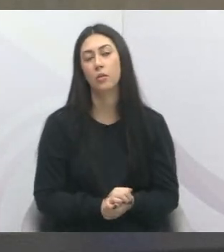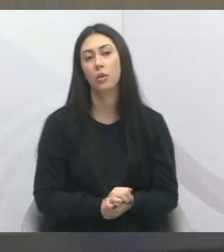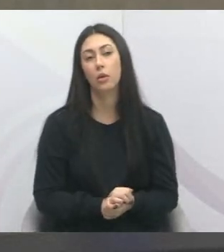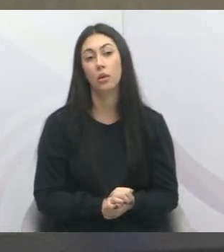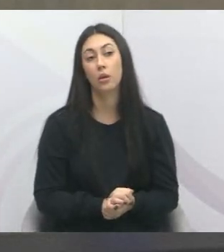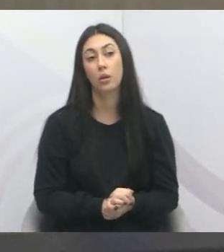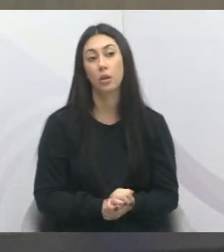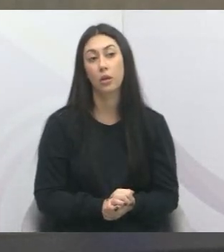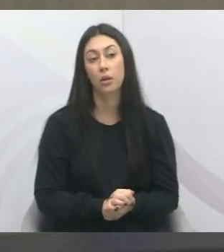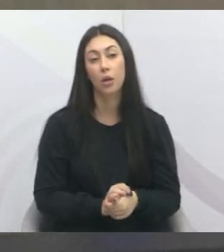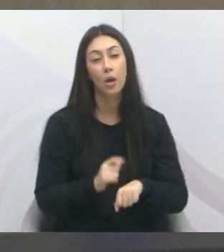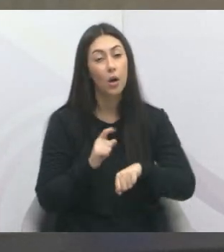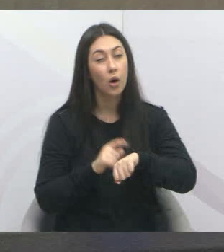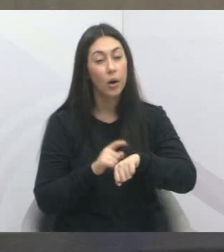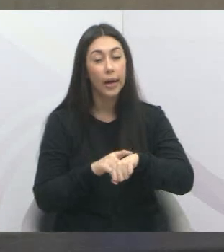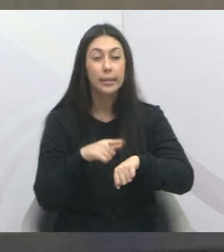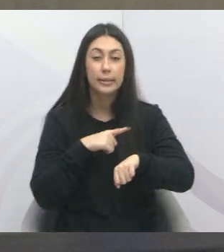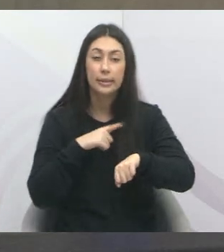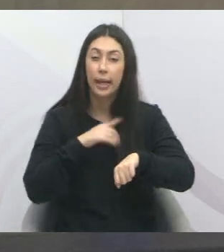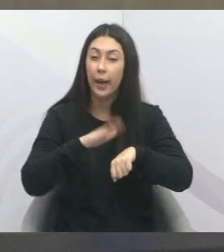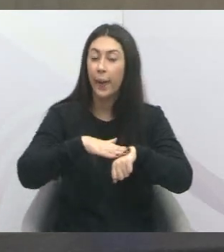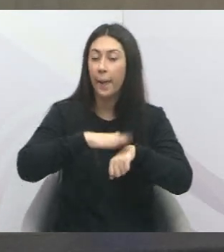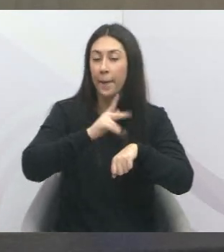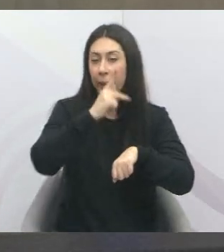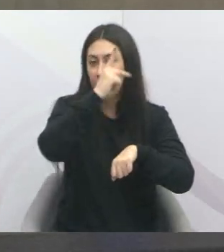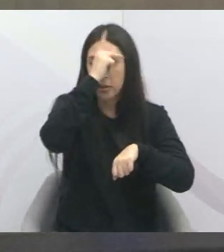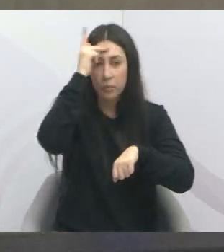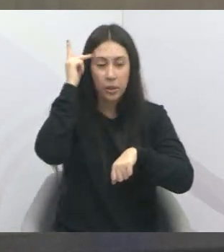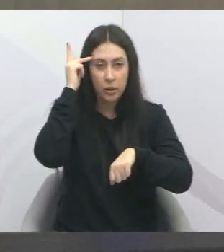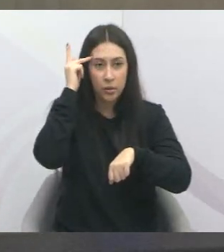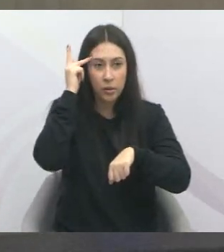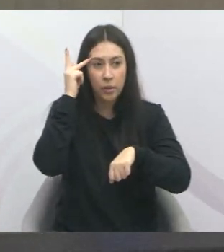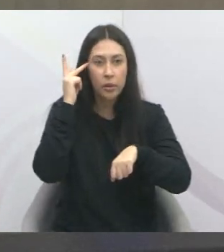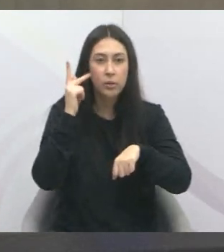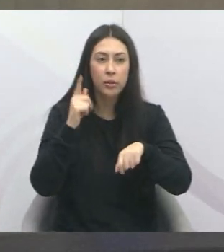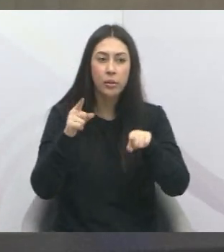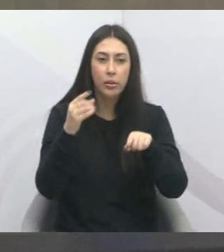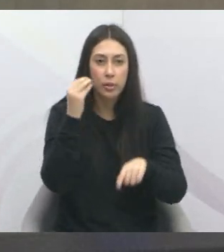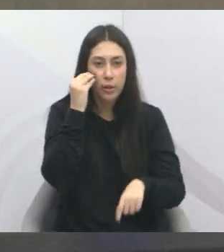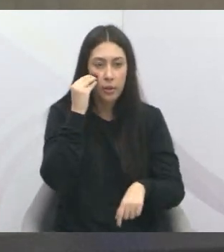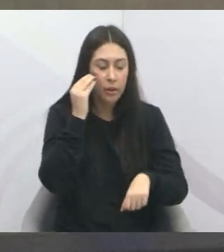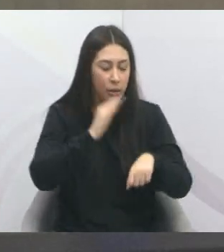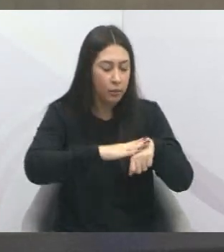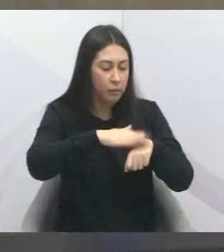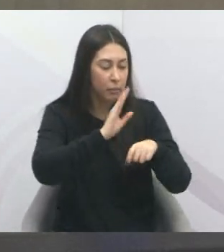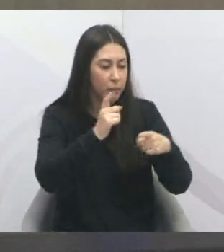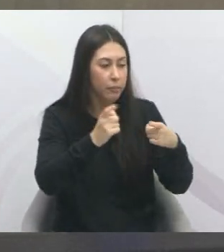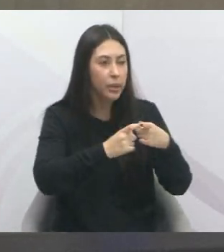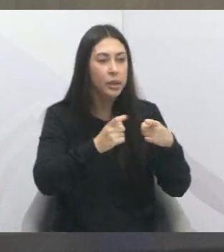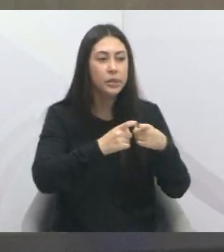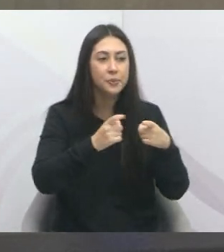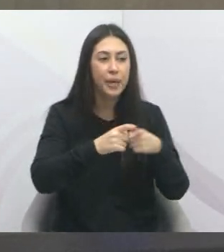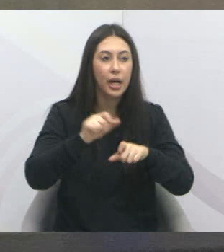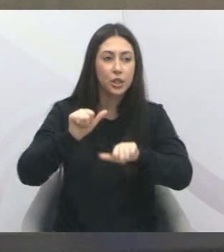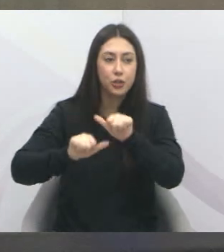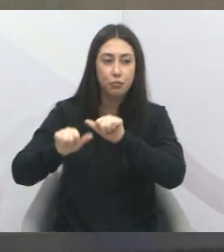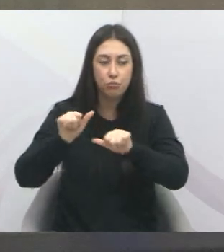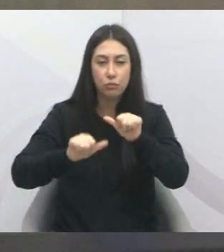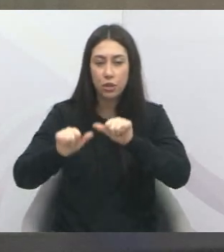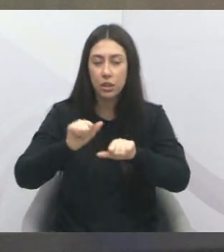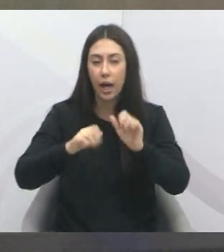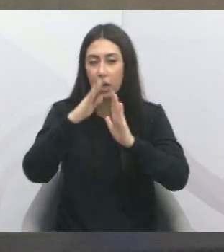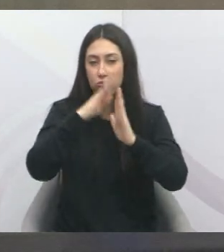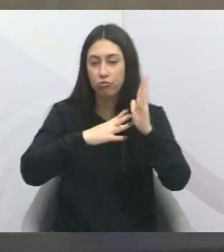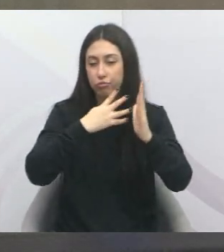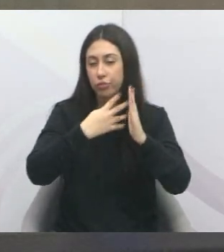mais acumulados de pessoas chegando, para tentar colocar um médico nesse horário, mudar o horário da